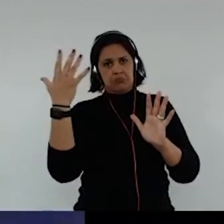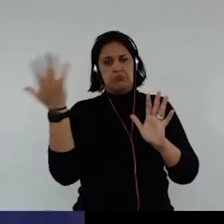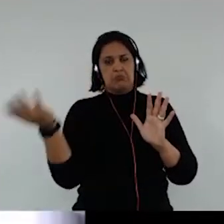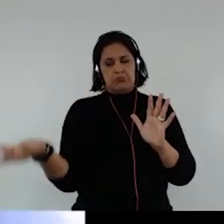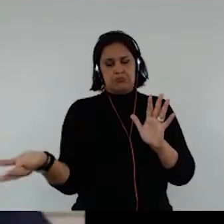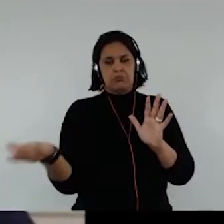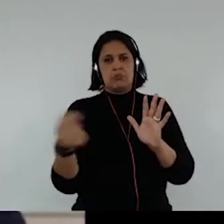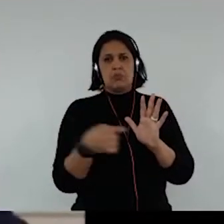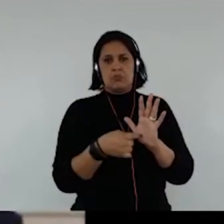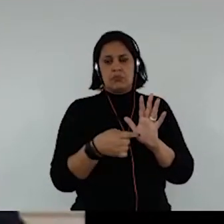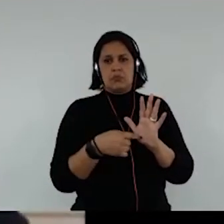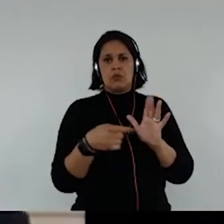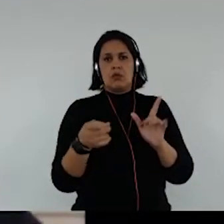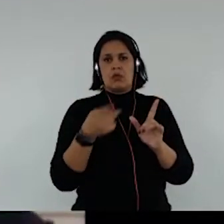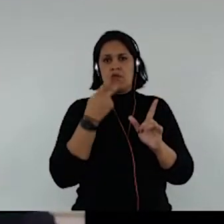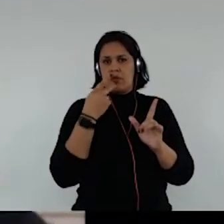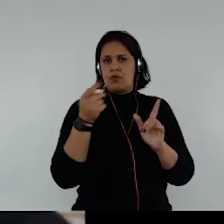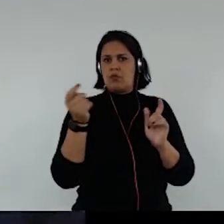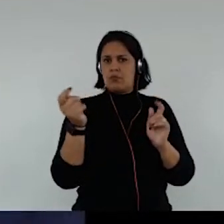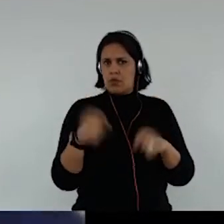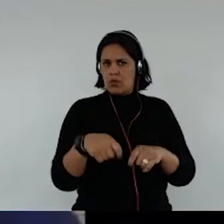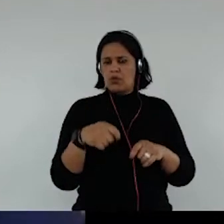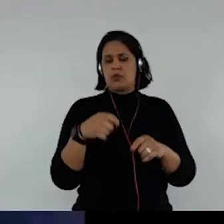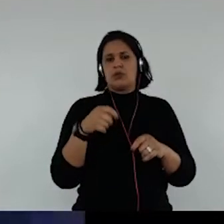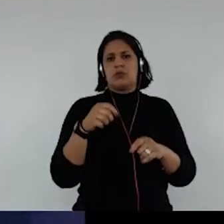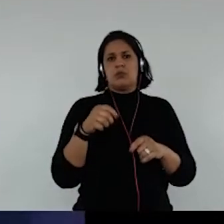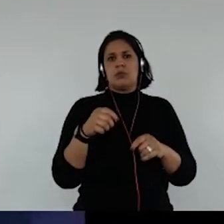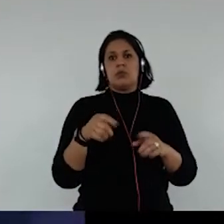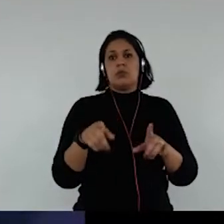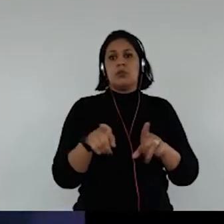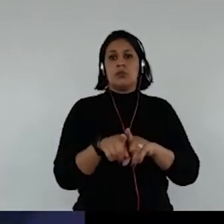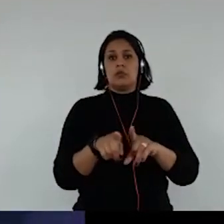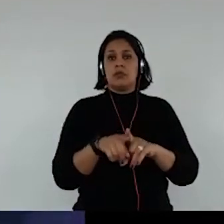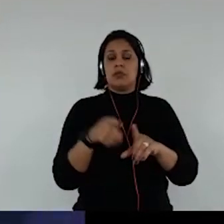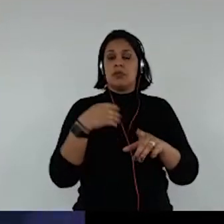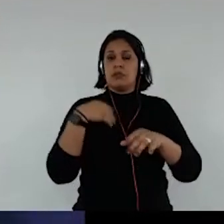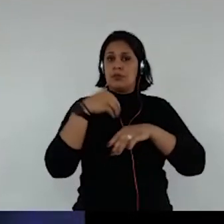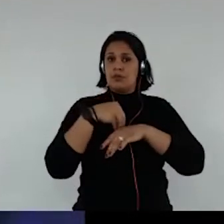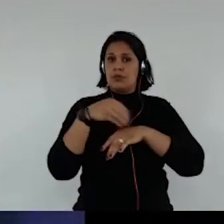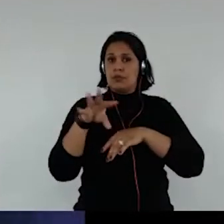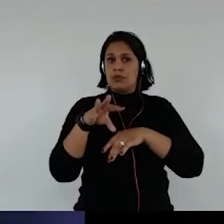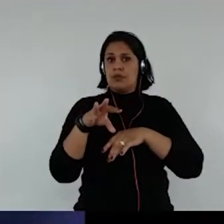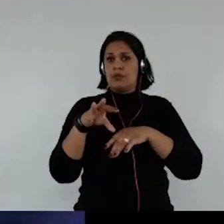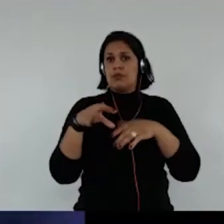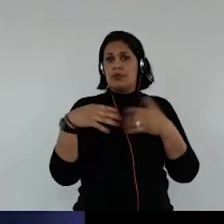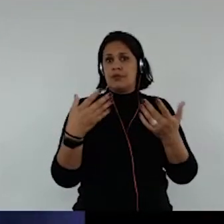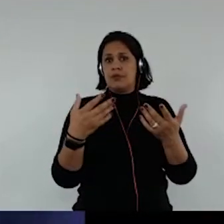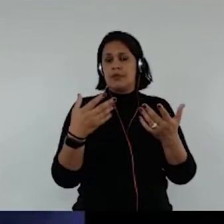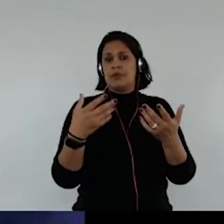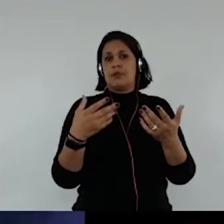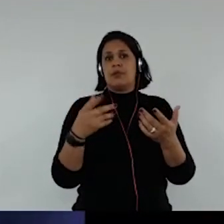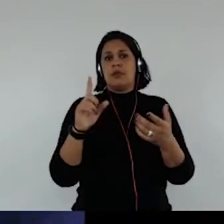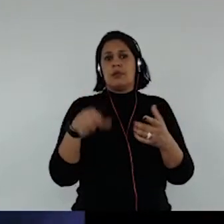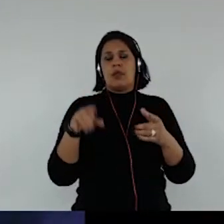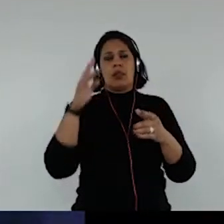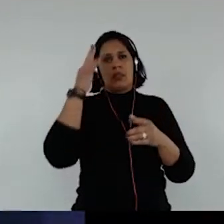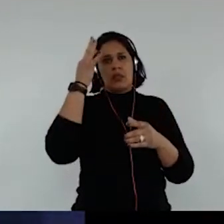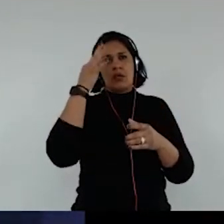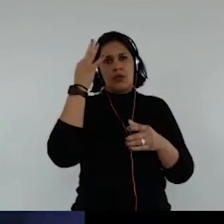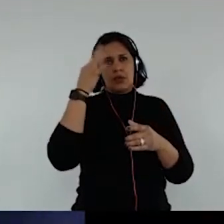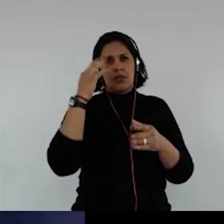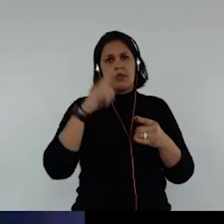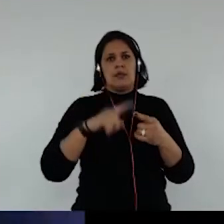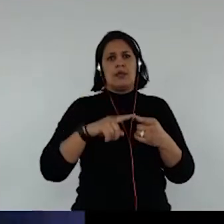positivou a teoria da imprevisão, fiz considerações e vou superá-las aqui sobre teoria da imprevisão, teoria